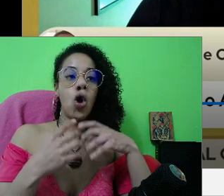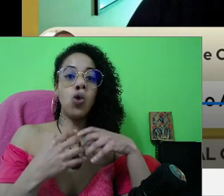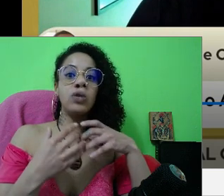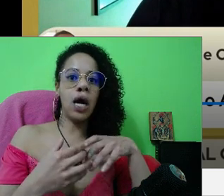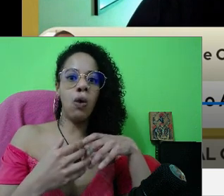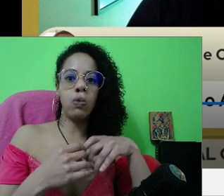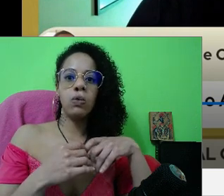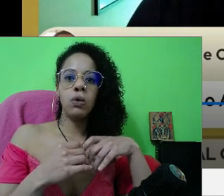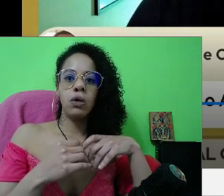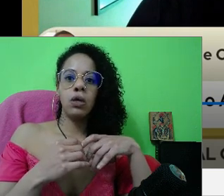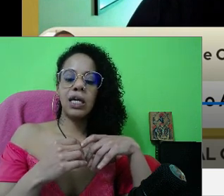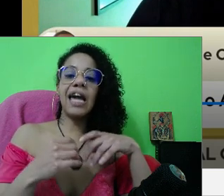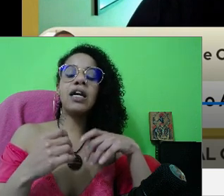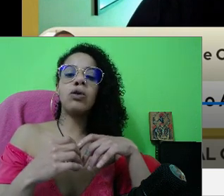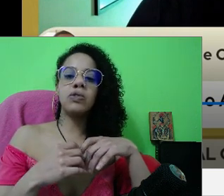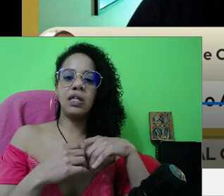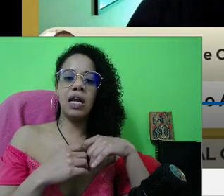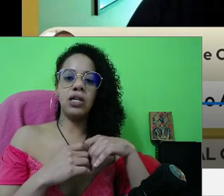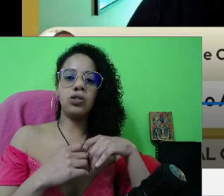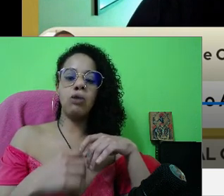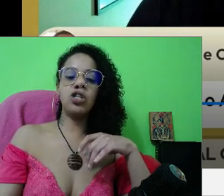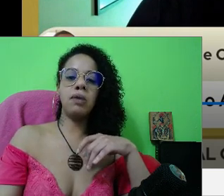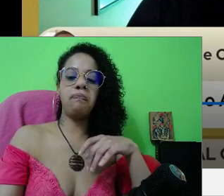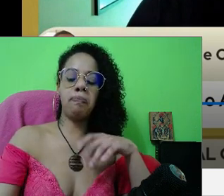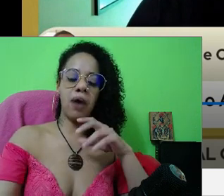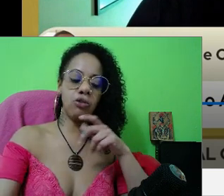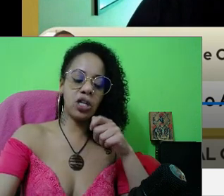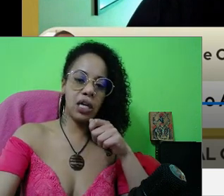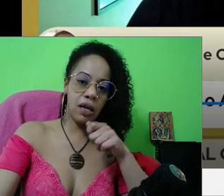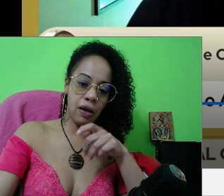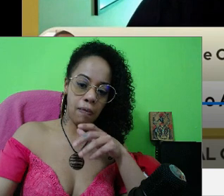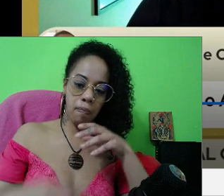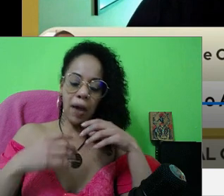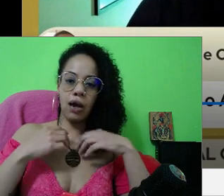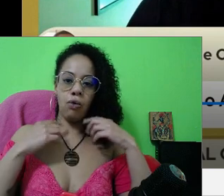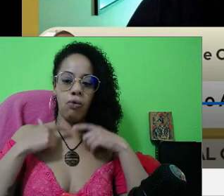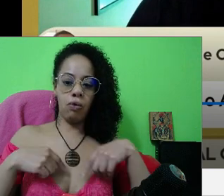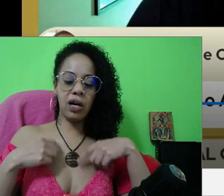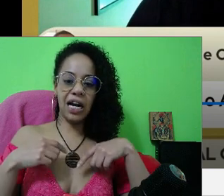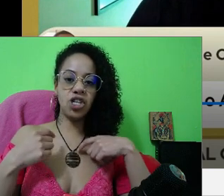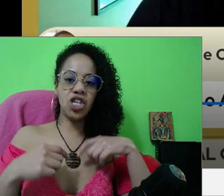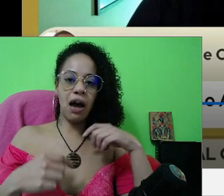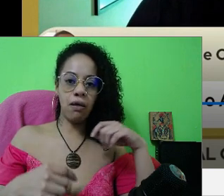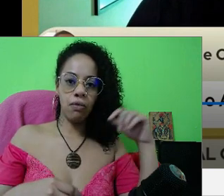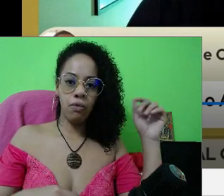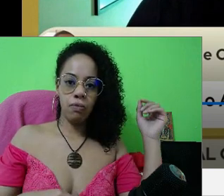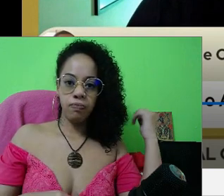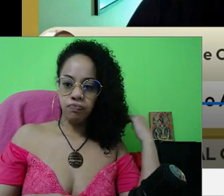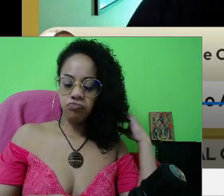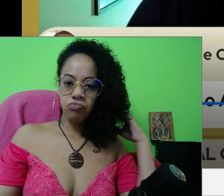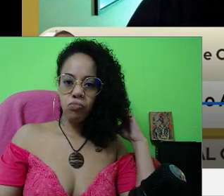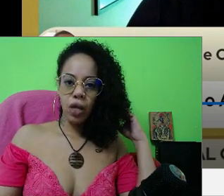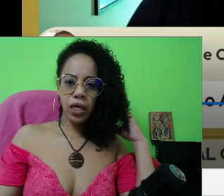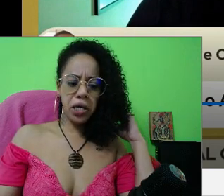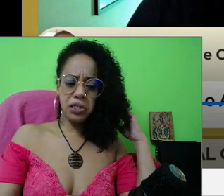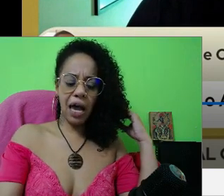considerada ou não quem que considera isso aonde que aonde que pega o crachá